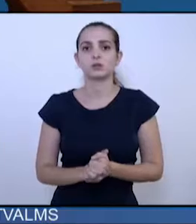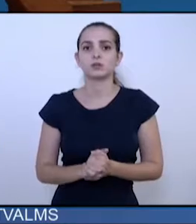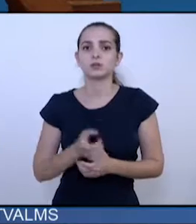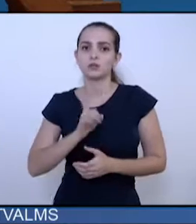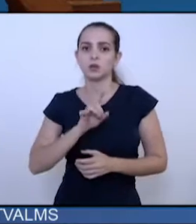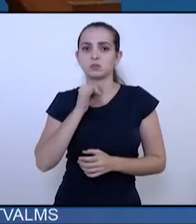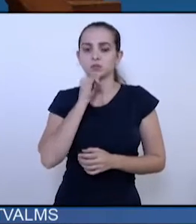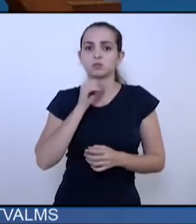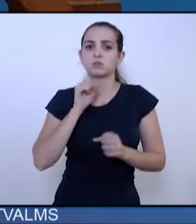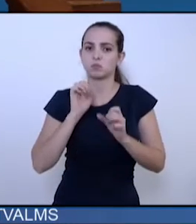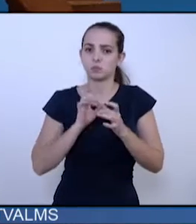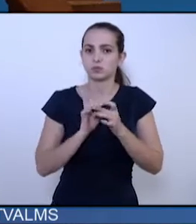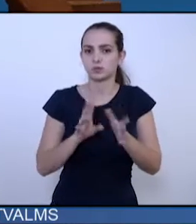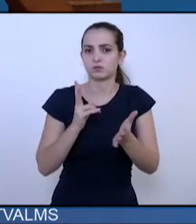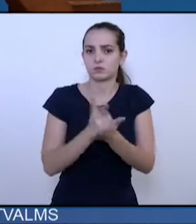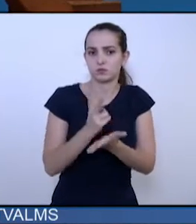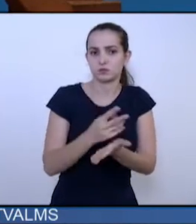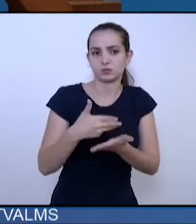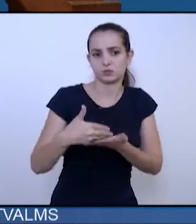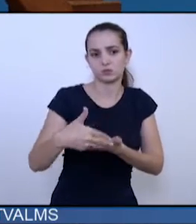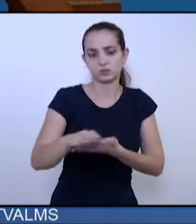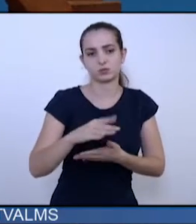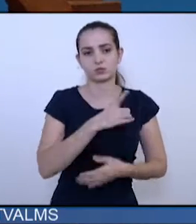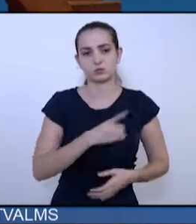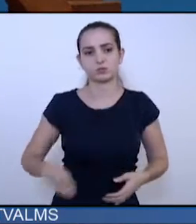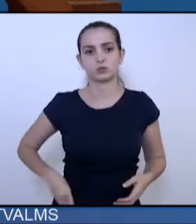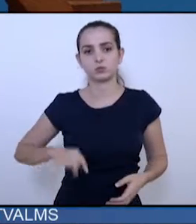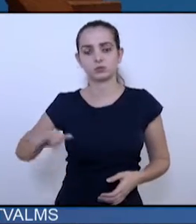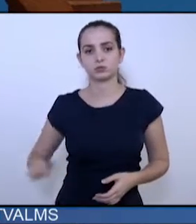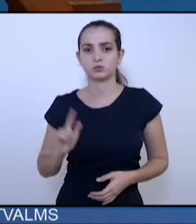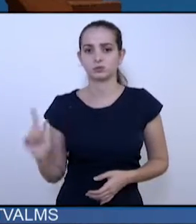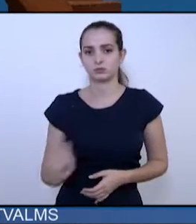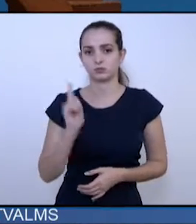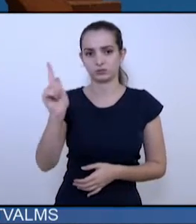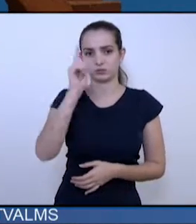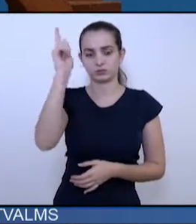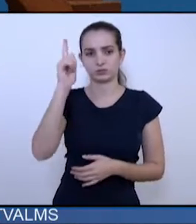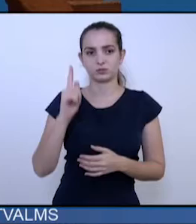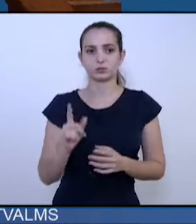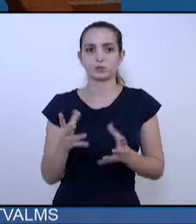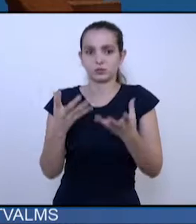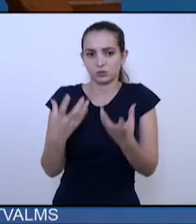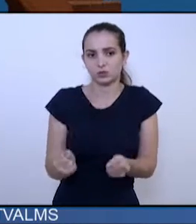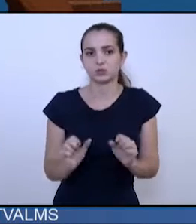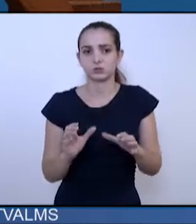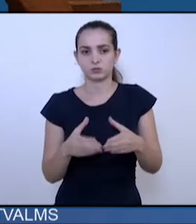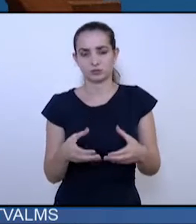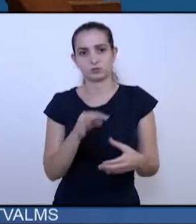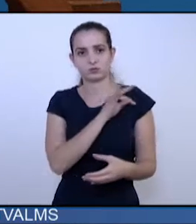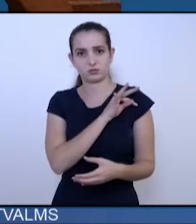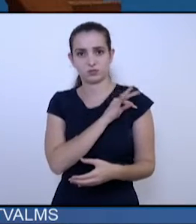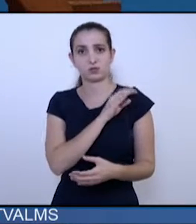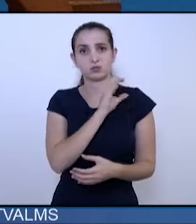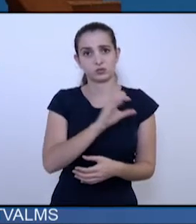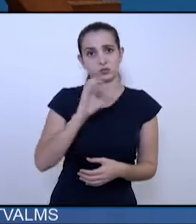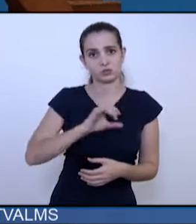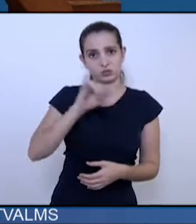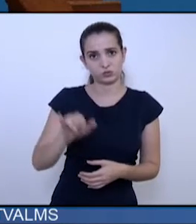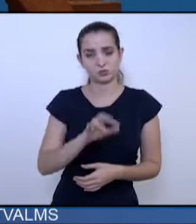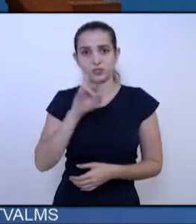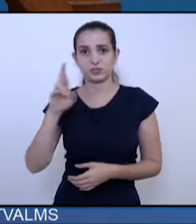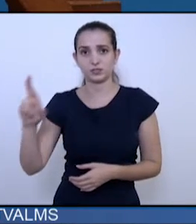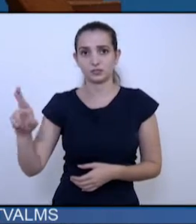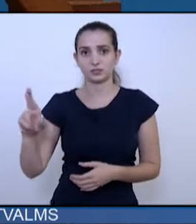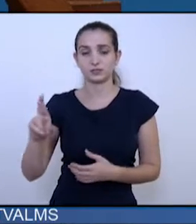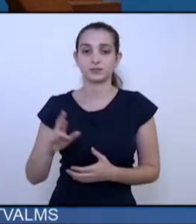Deixa eu prosseguir, deputado João Grandão, de que as posições assumidas pela Comissão de Constituição, Justiça e Redação sejam